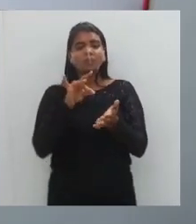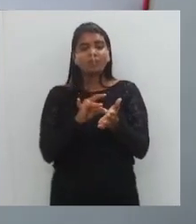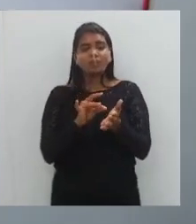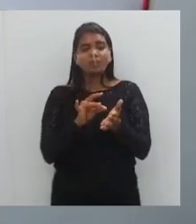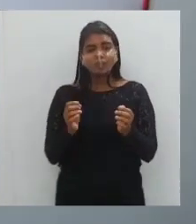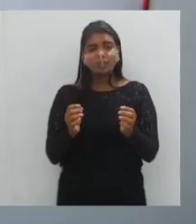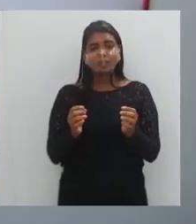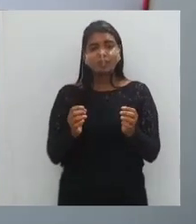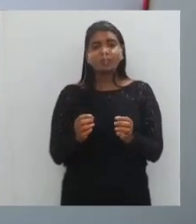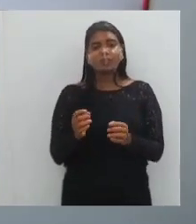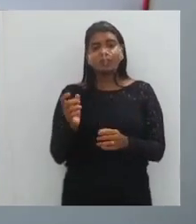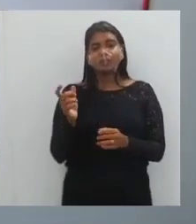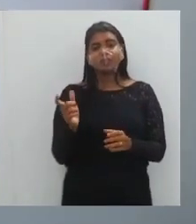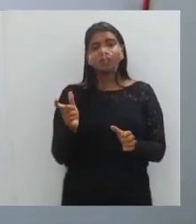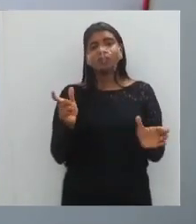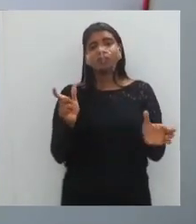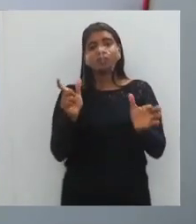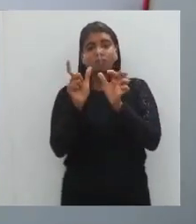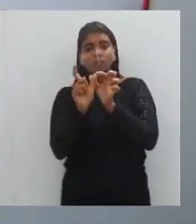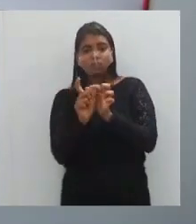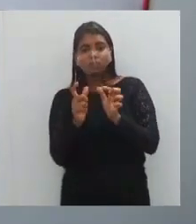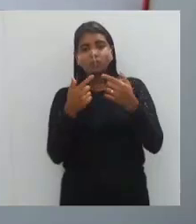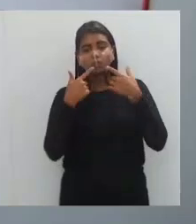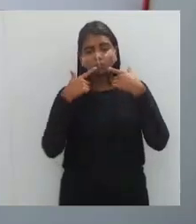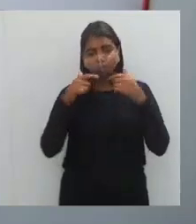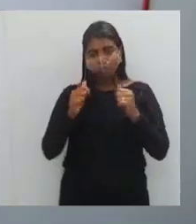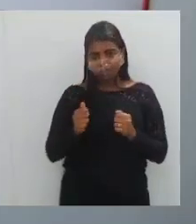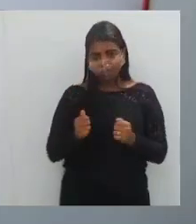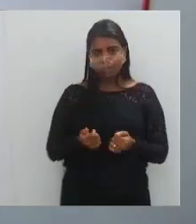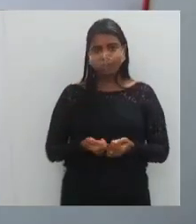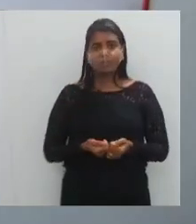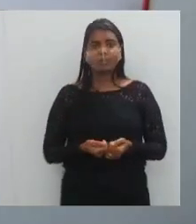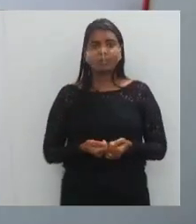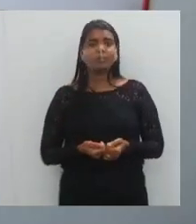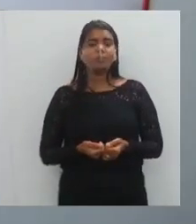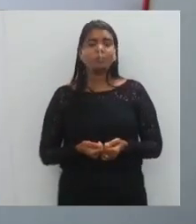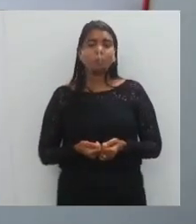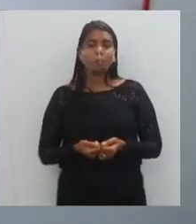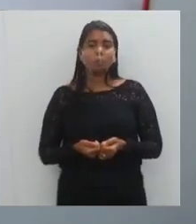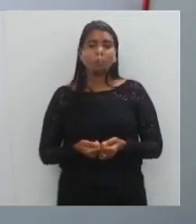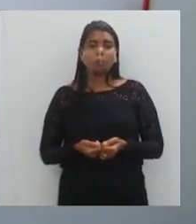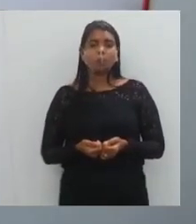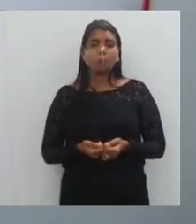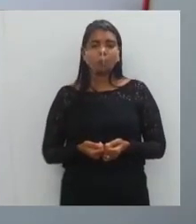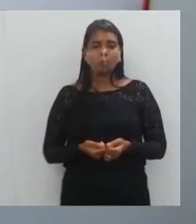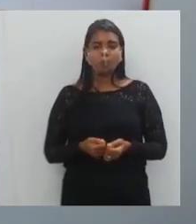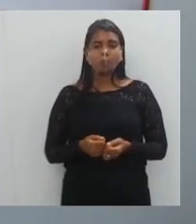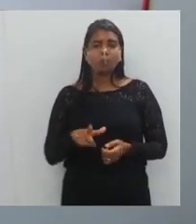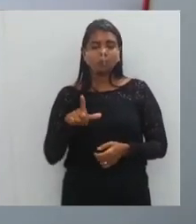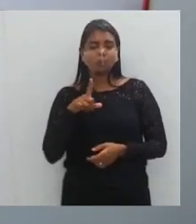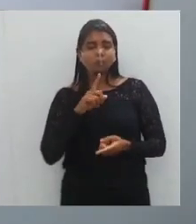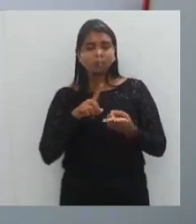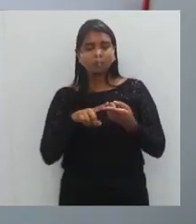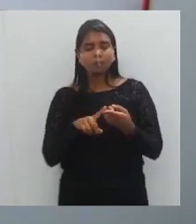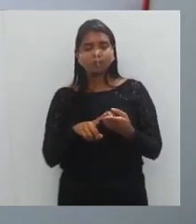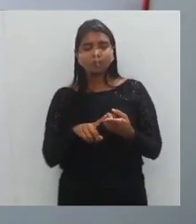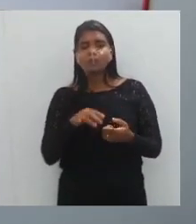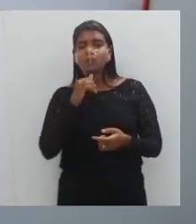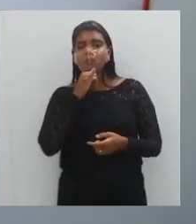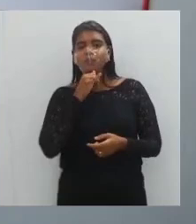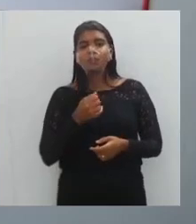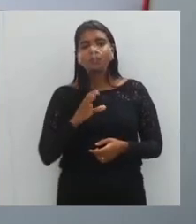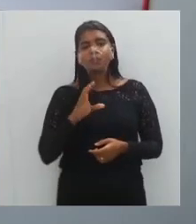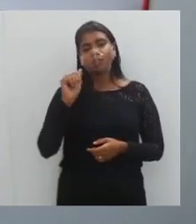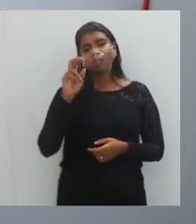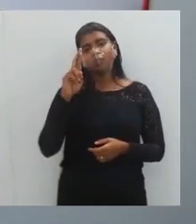junta essas duas linguagens, quando você atenta para essas duas linguagens, assim como nós temos no